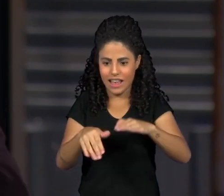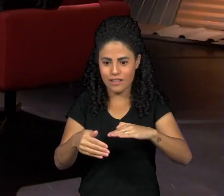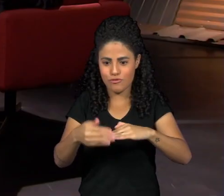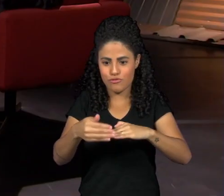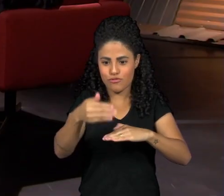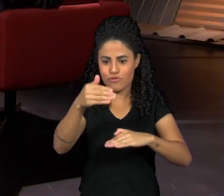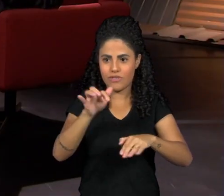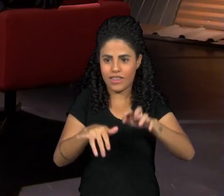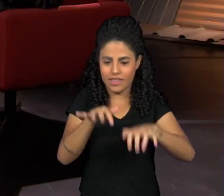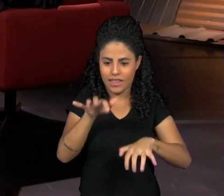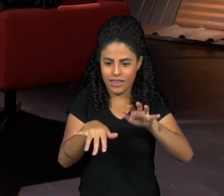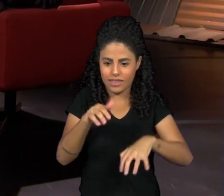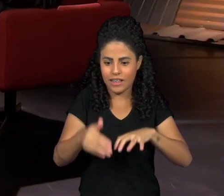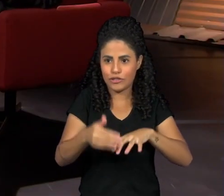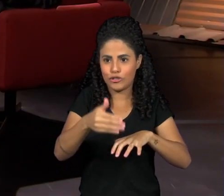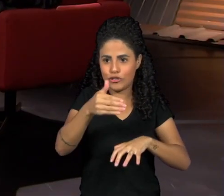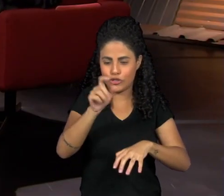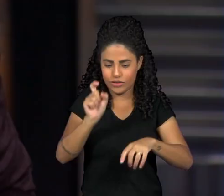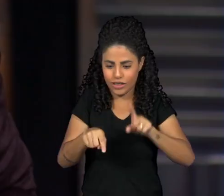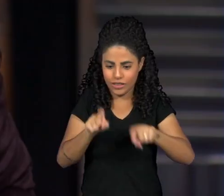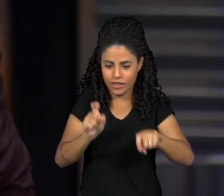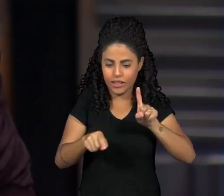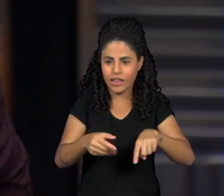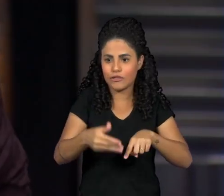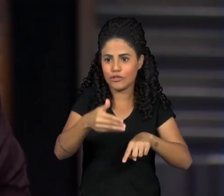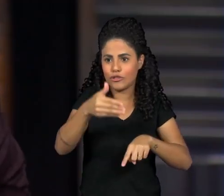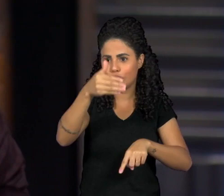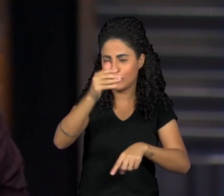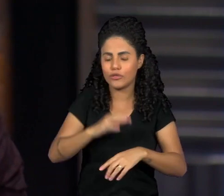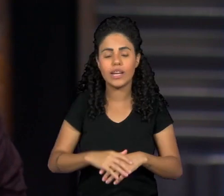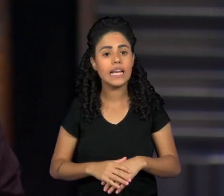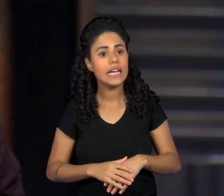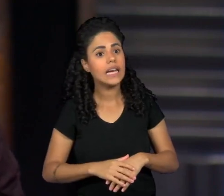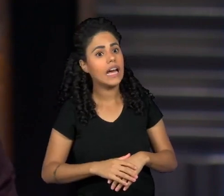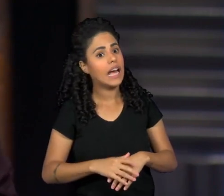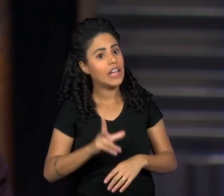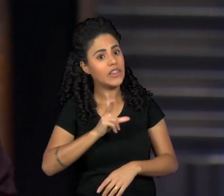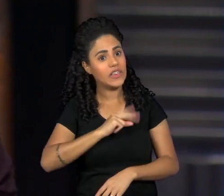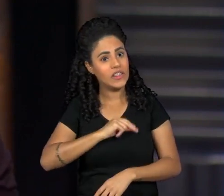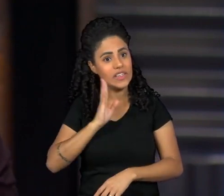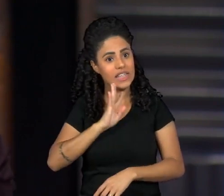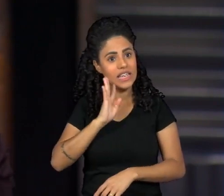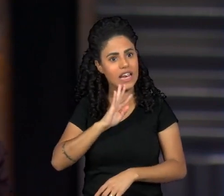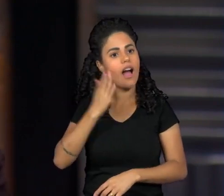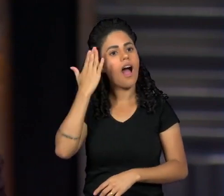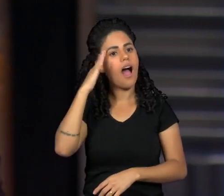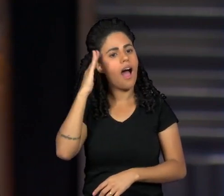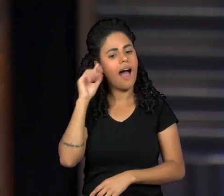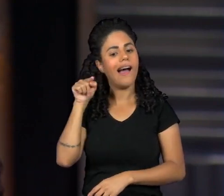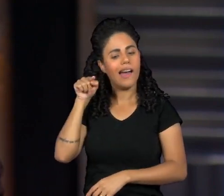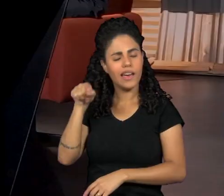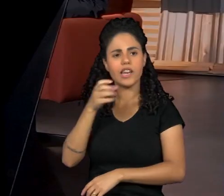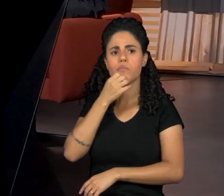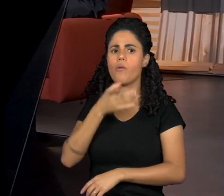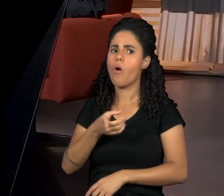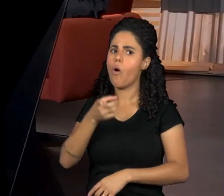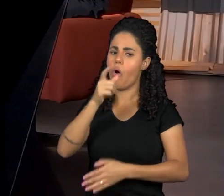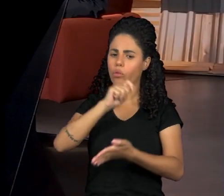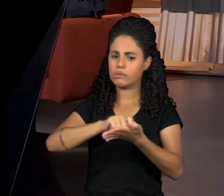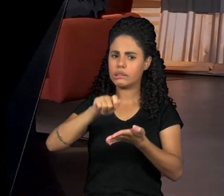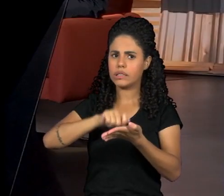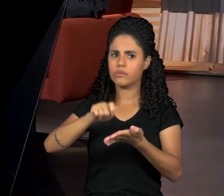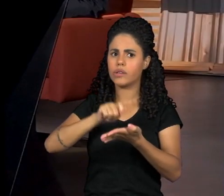Lettera 82. Nossa, que chique, né? Teve um dia que ela entendeu e falou, não, esse cara é um escritor, estava aqui